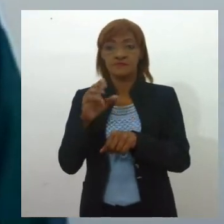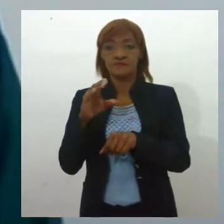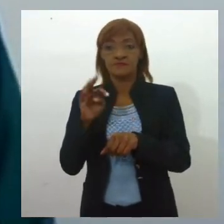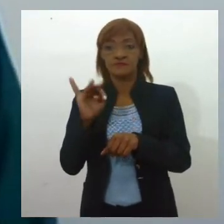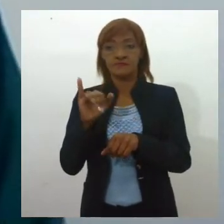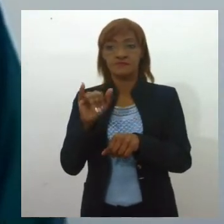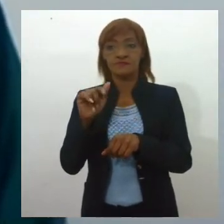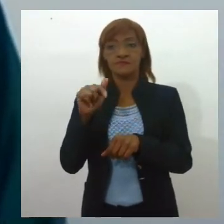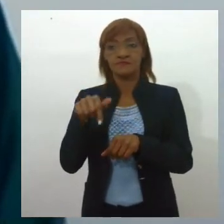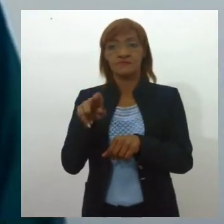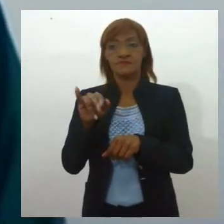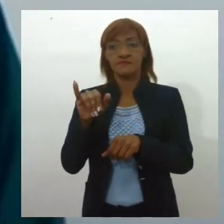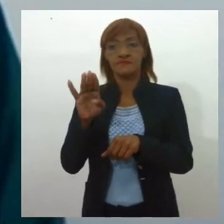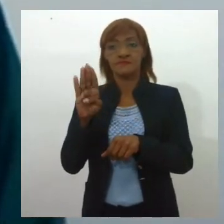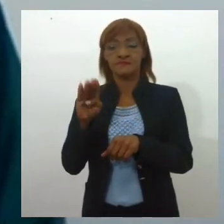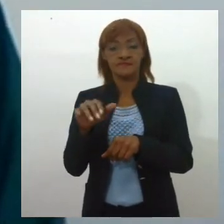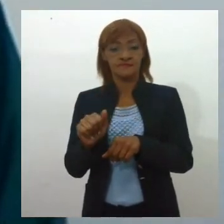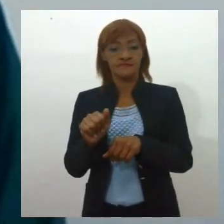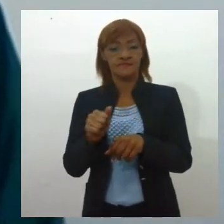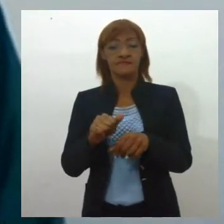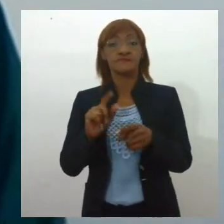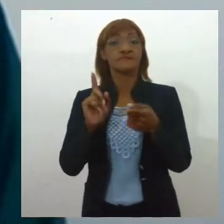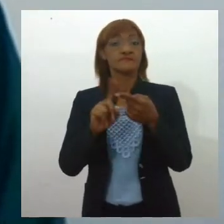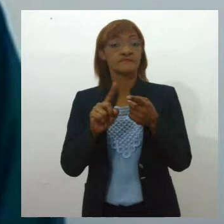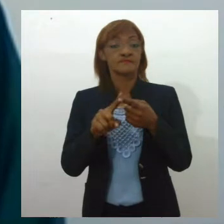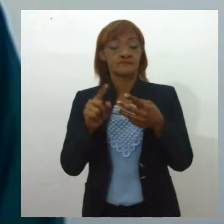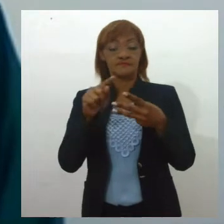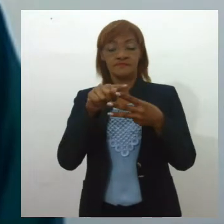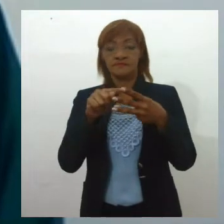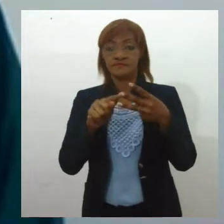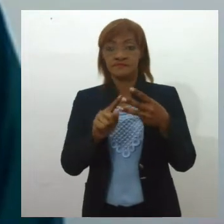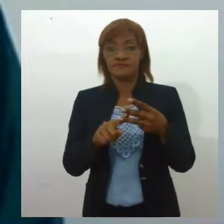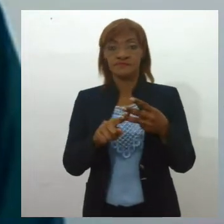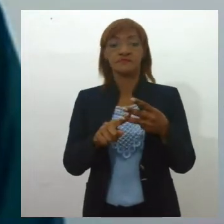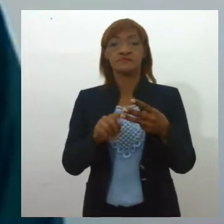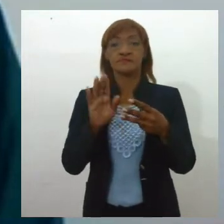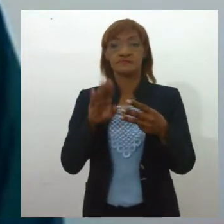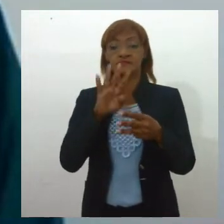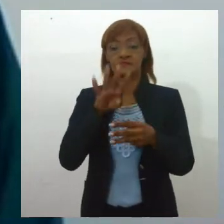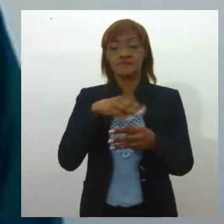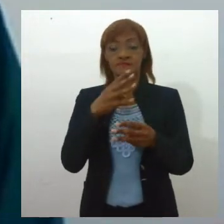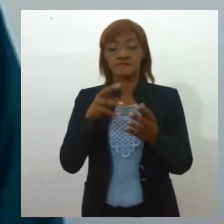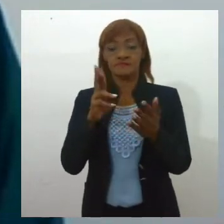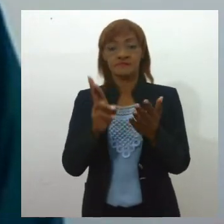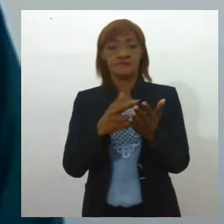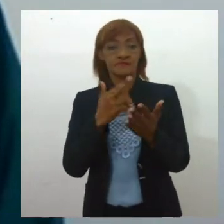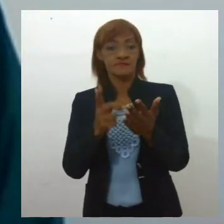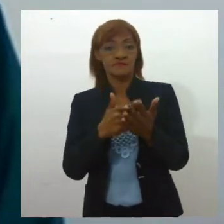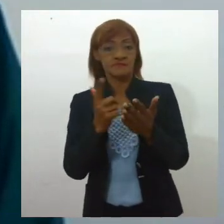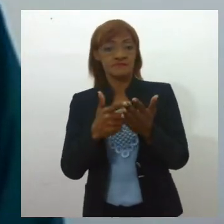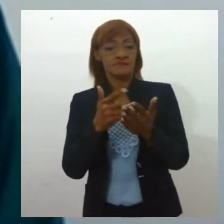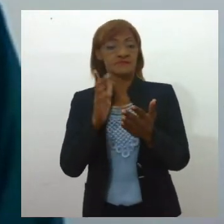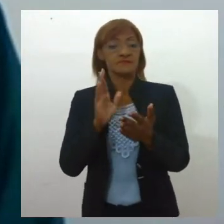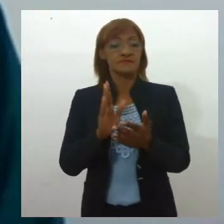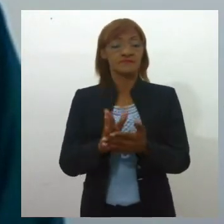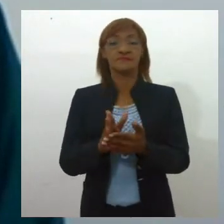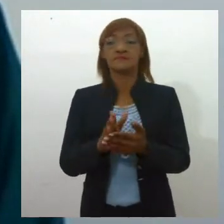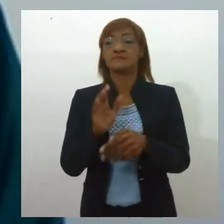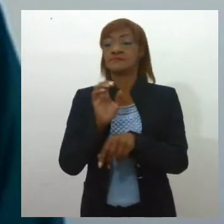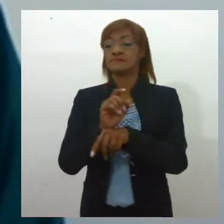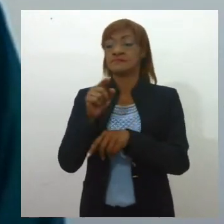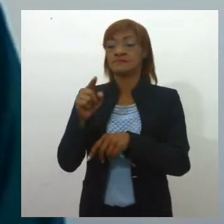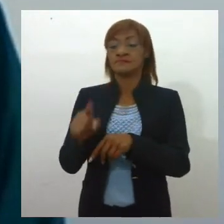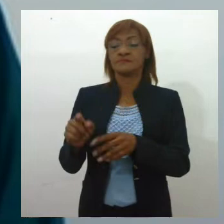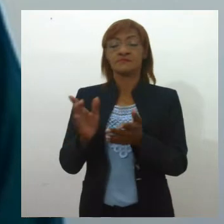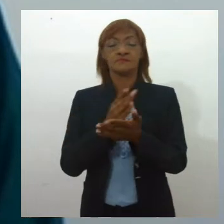E também lançamos 3 cartilhas, nós trabalhamos bastante com as escolas estaduais e algumas